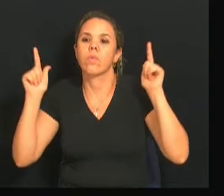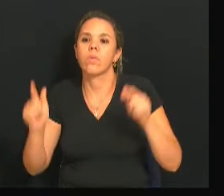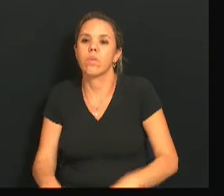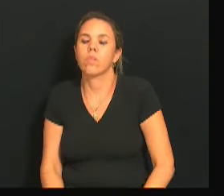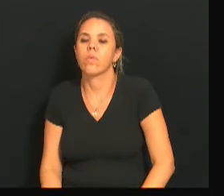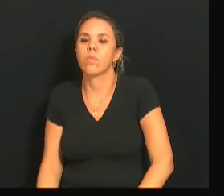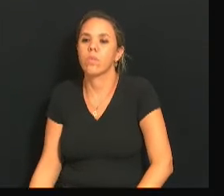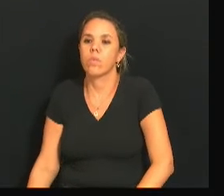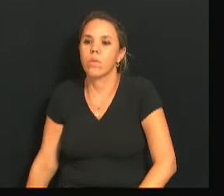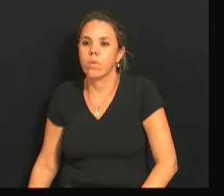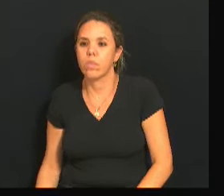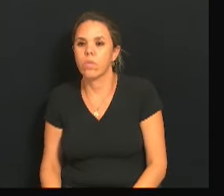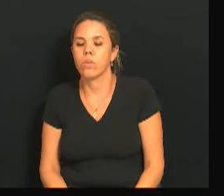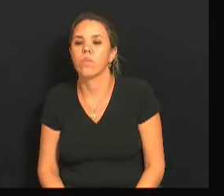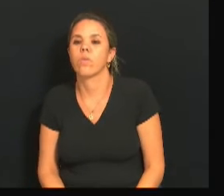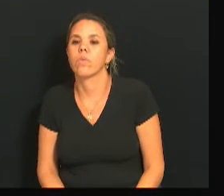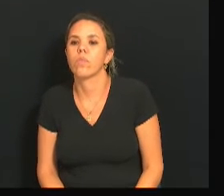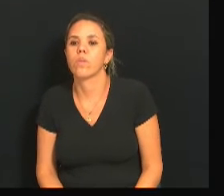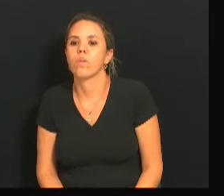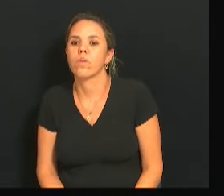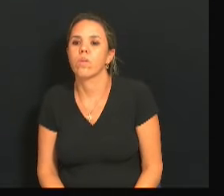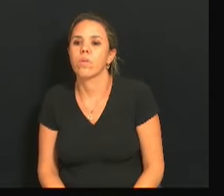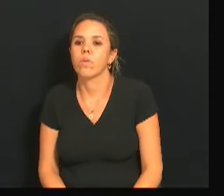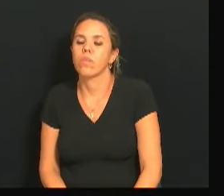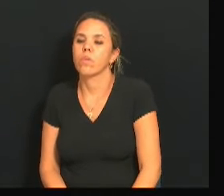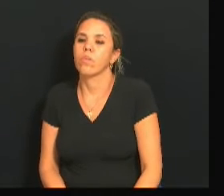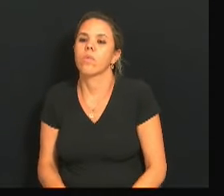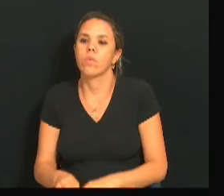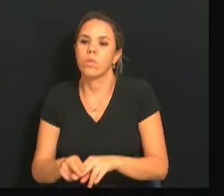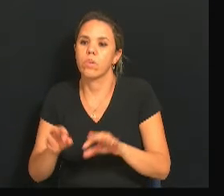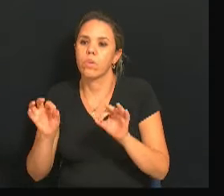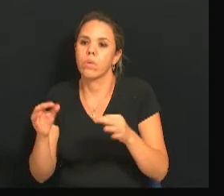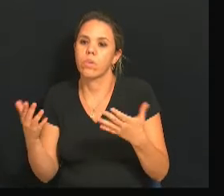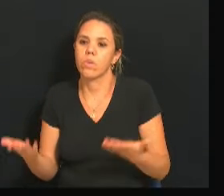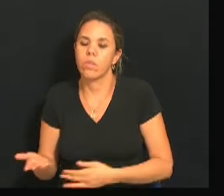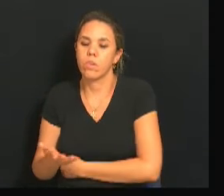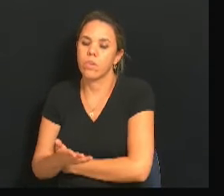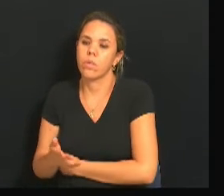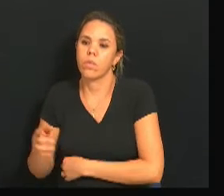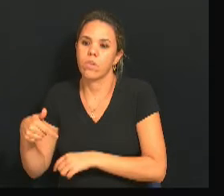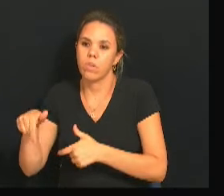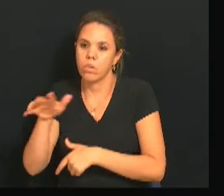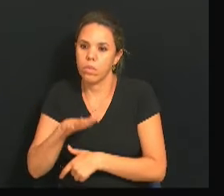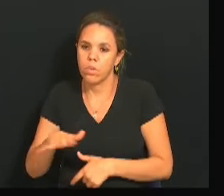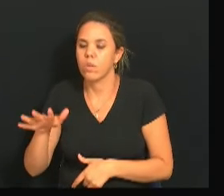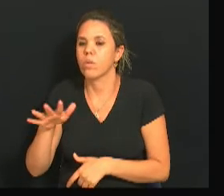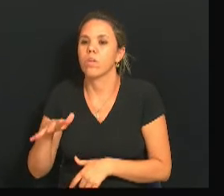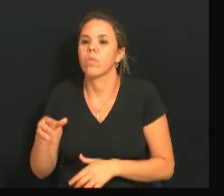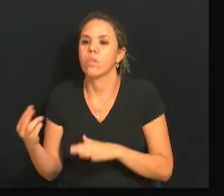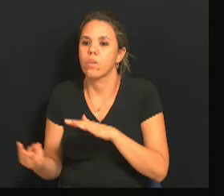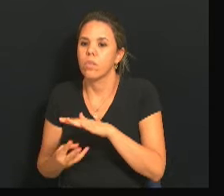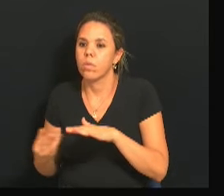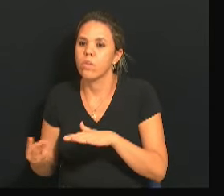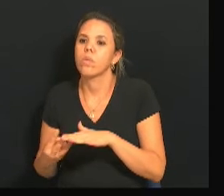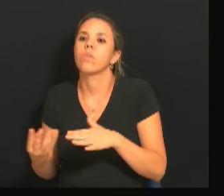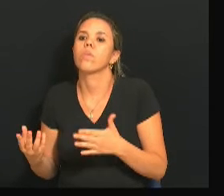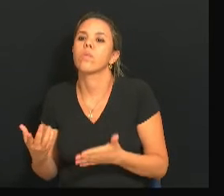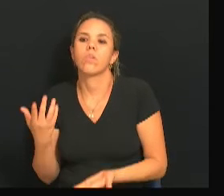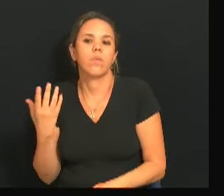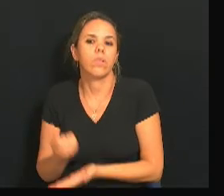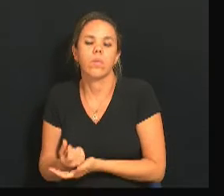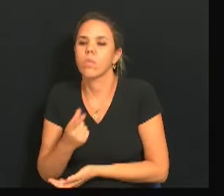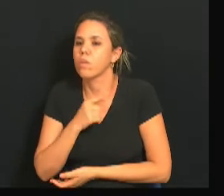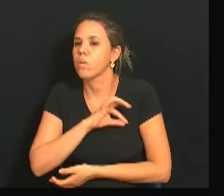trabalhadoras e greves muito justas, né? De trabalhadoras terceirizadas que estavam sem receber pagamento, sem